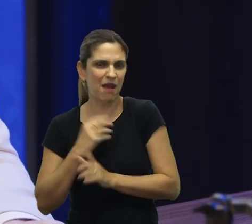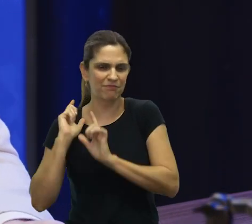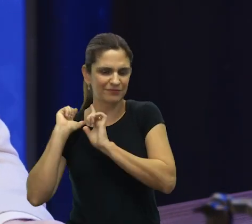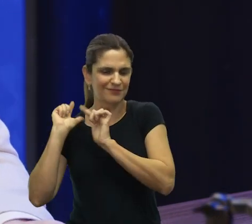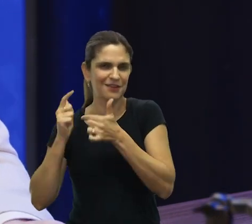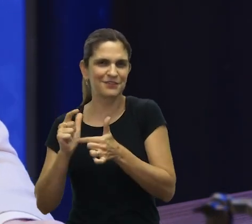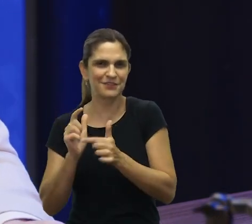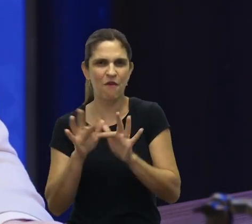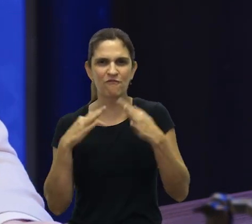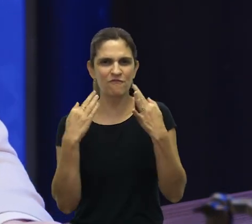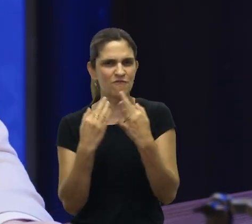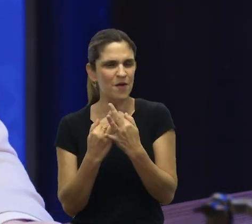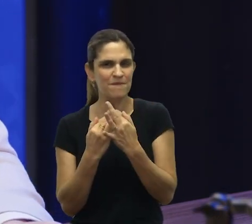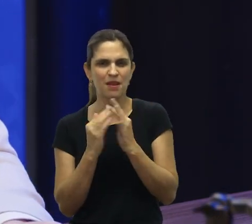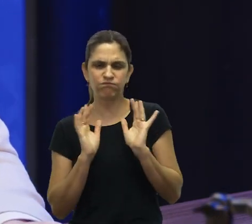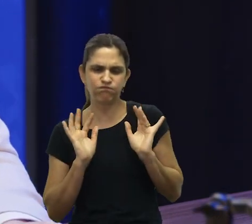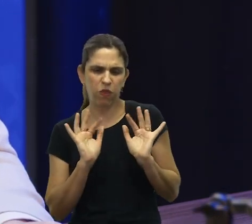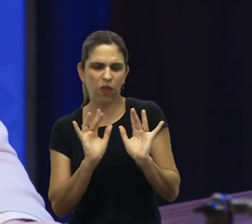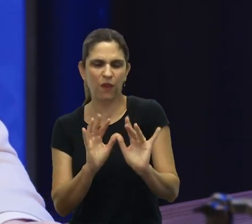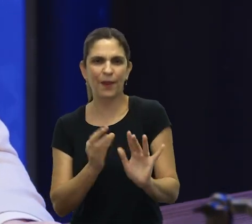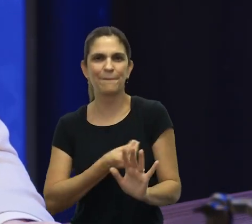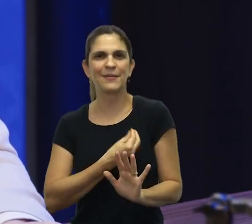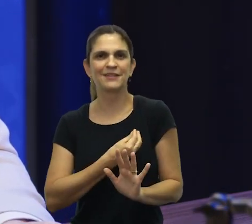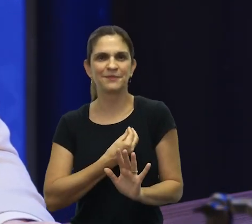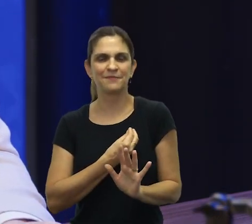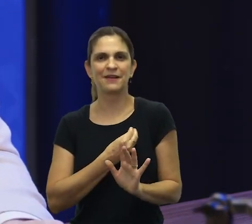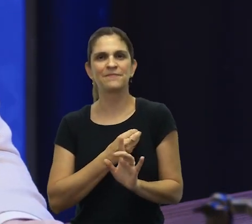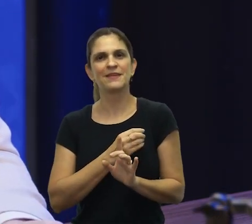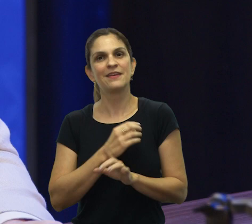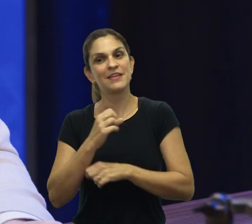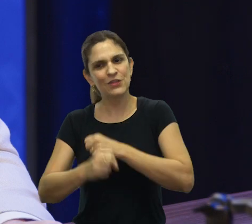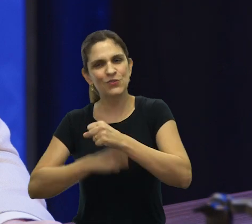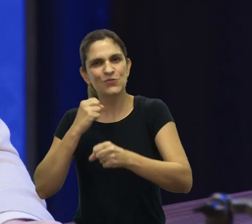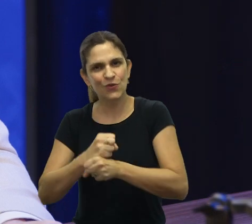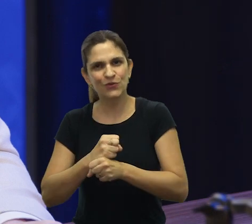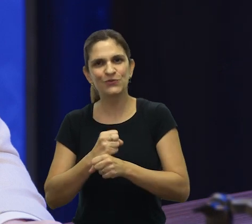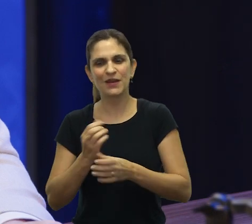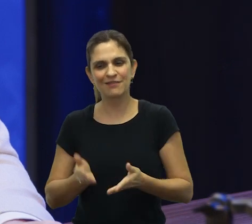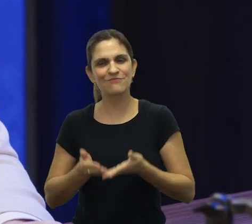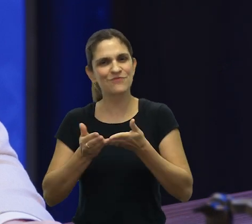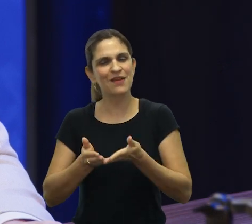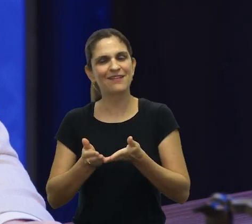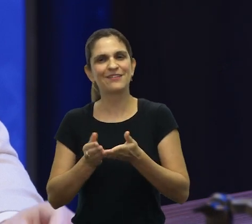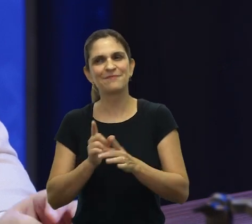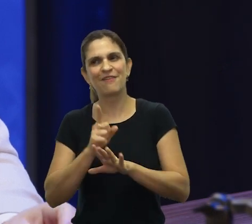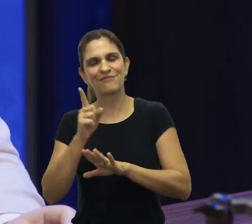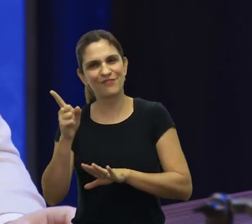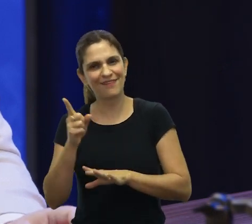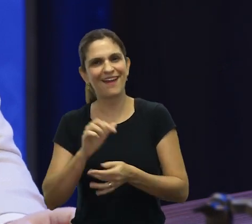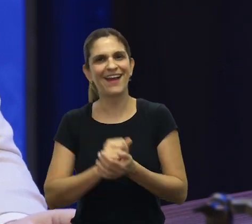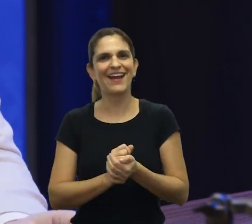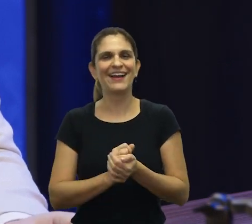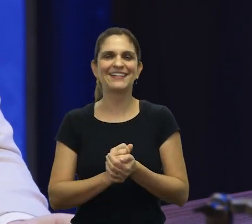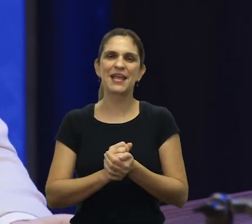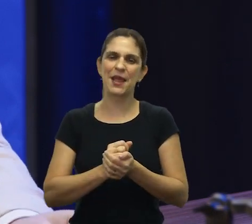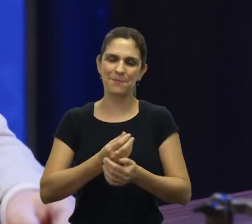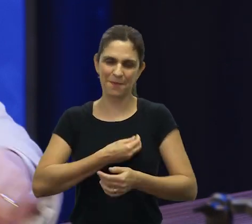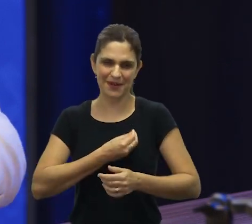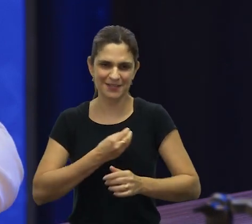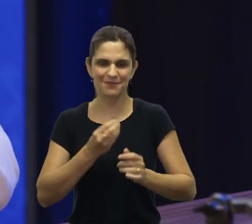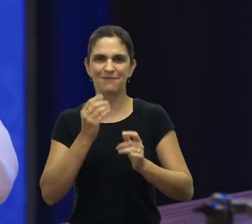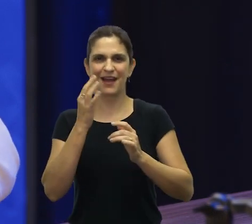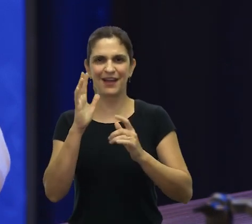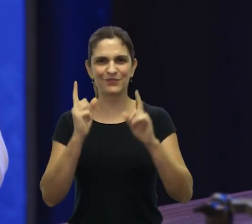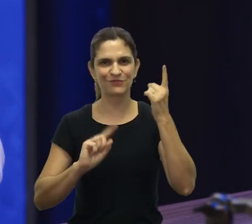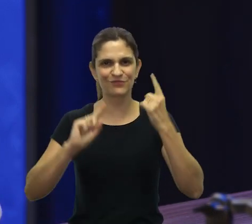é uma tradição lá em Corumbá, e todo ano a gente vai no carnaval para participar dessa festa. E eu não gosto muito de desfilar, não, como folião. Eu gosto de